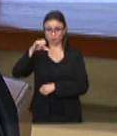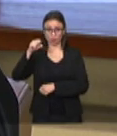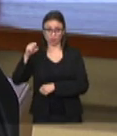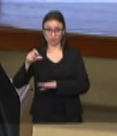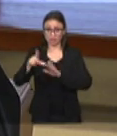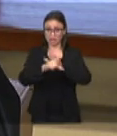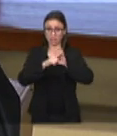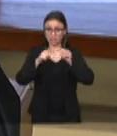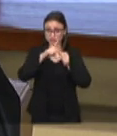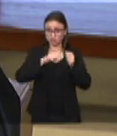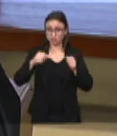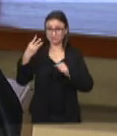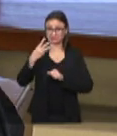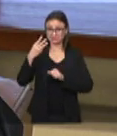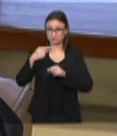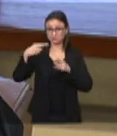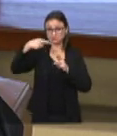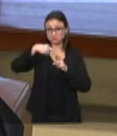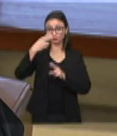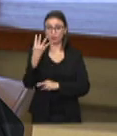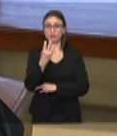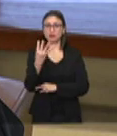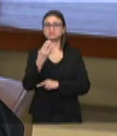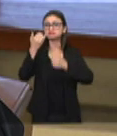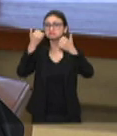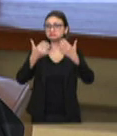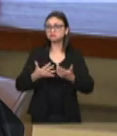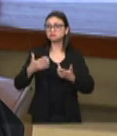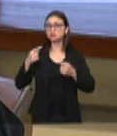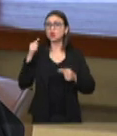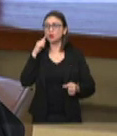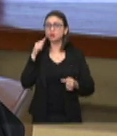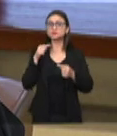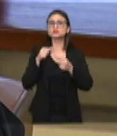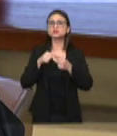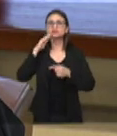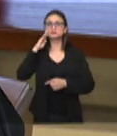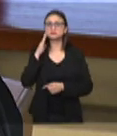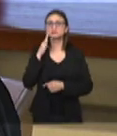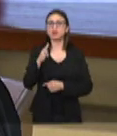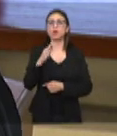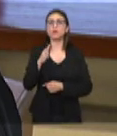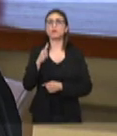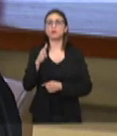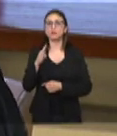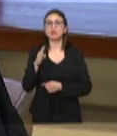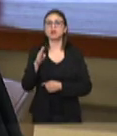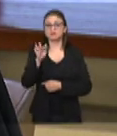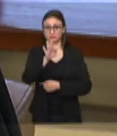artigo 3º, inciso 4º, estabelece que constitui objetivo fundamental da República Federativa do